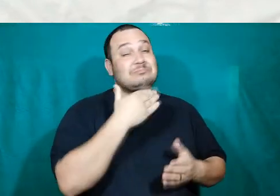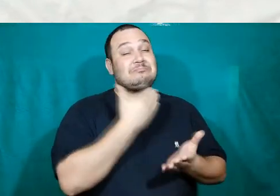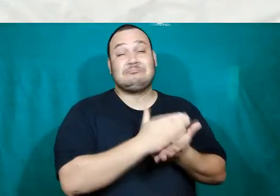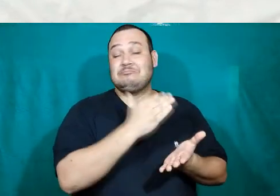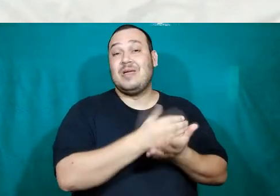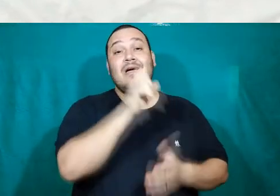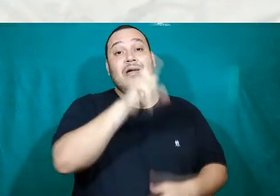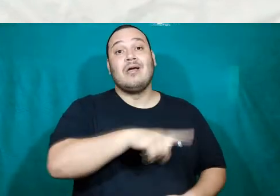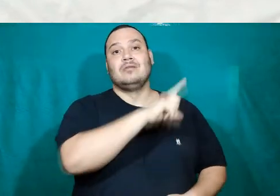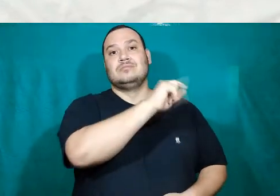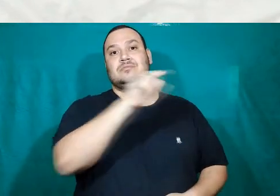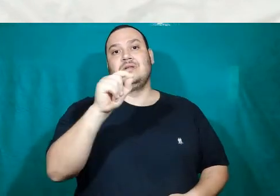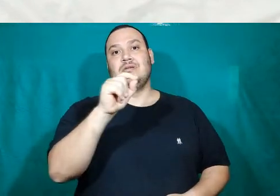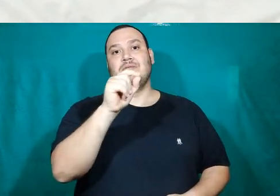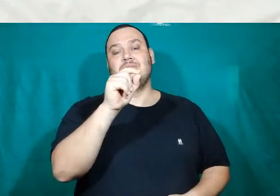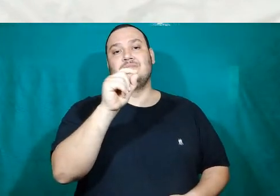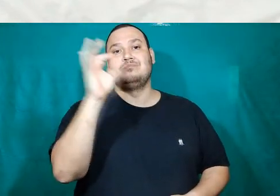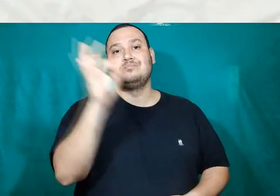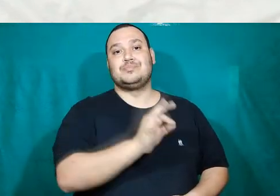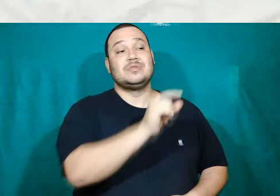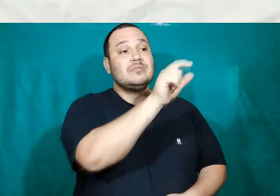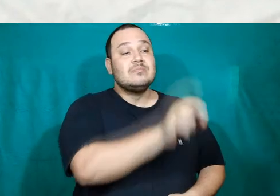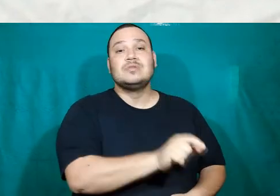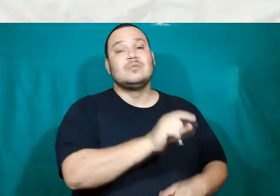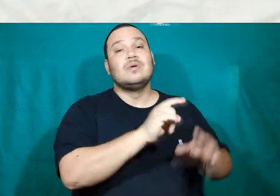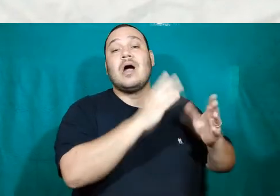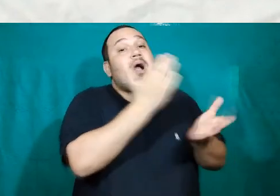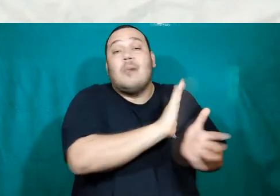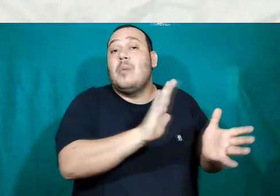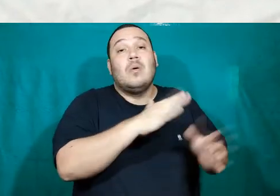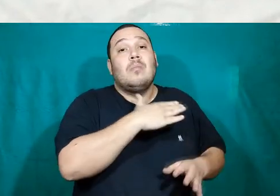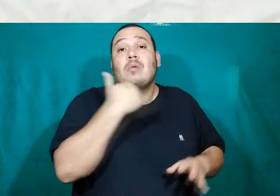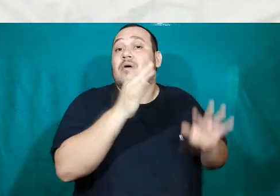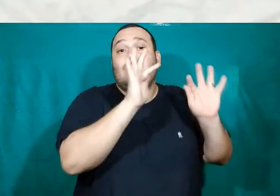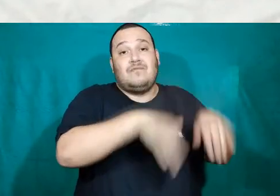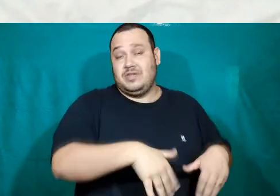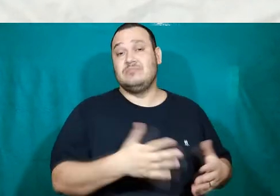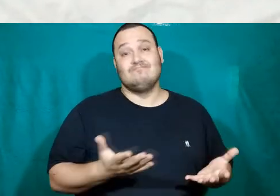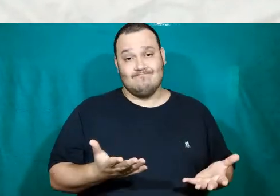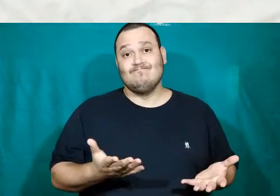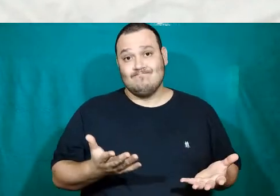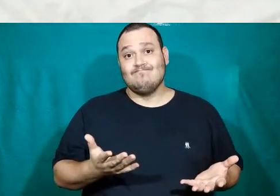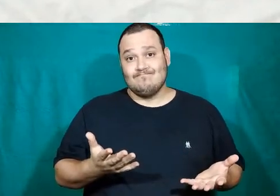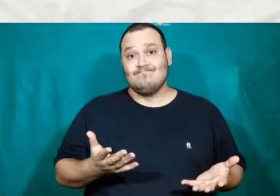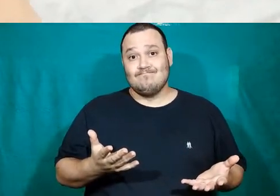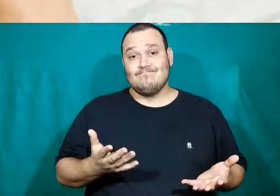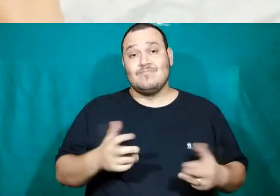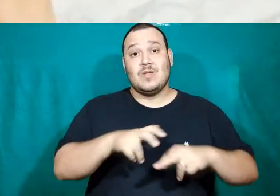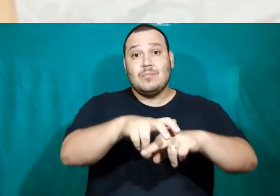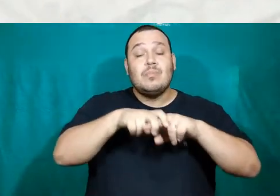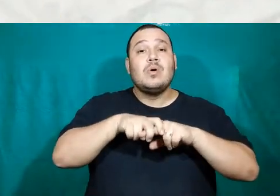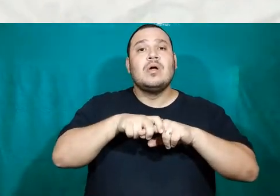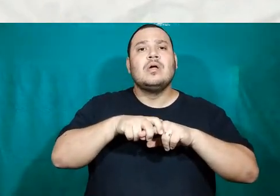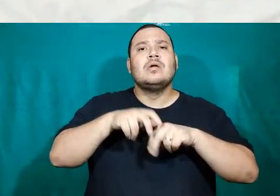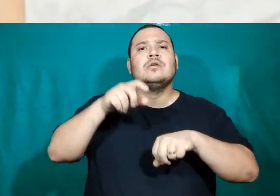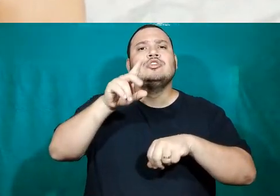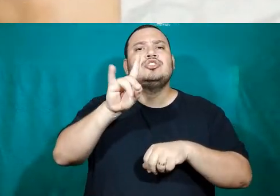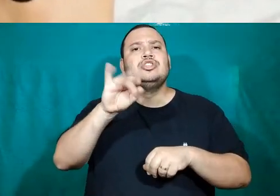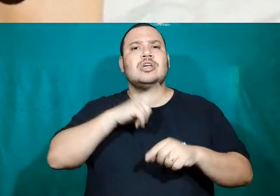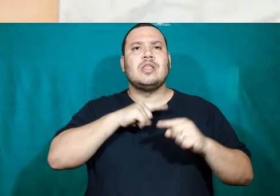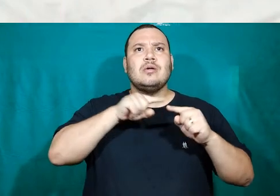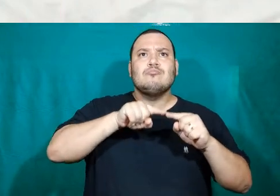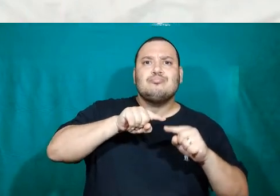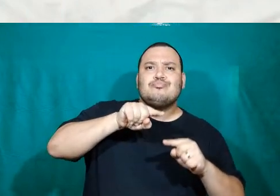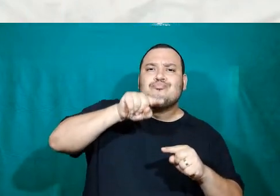4%, e sim 100% daquela pessoa que se foi. E por que a data esperada para o pico muda tanto